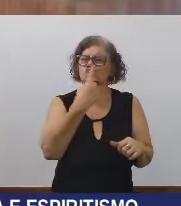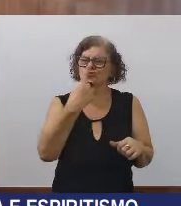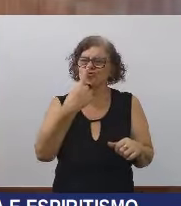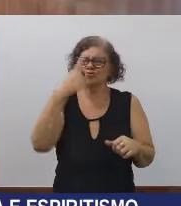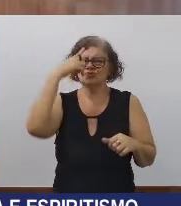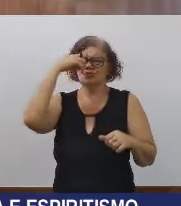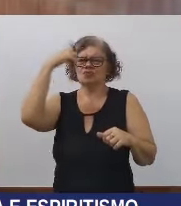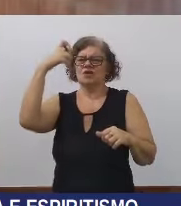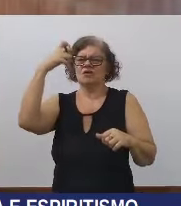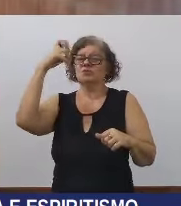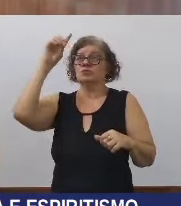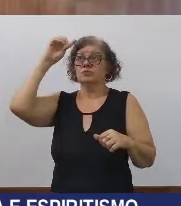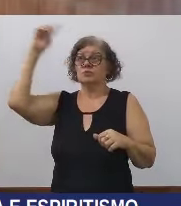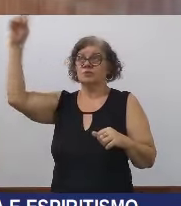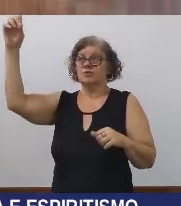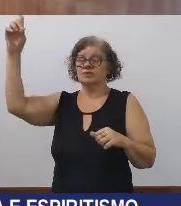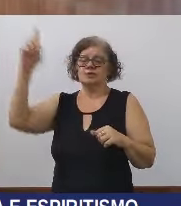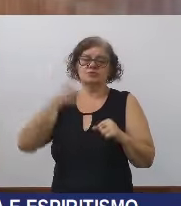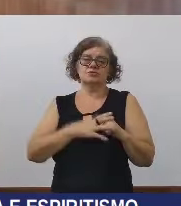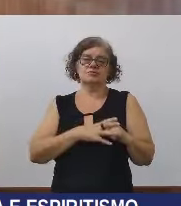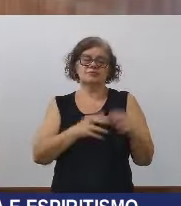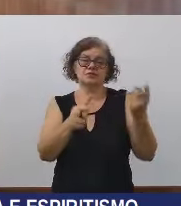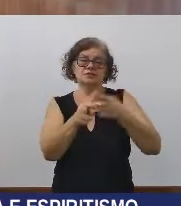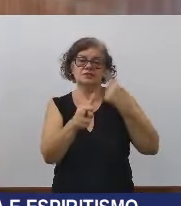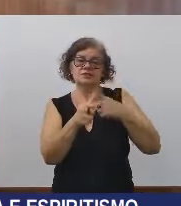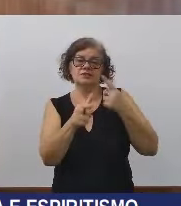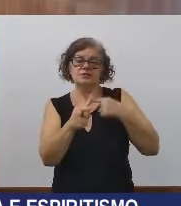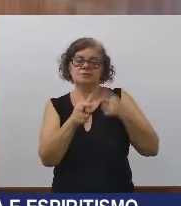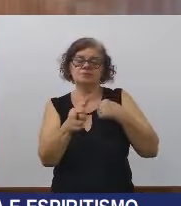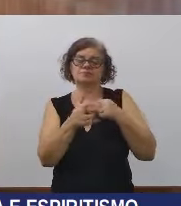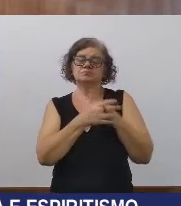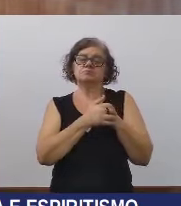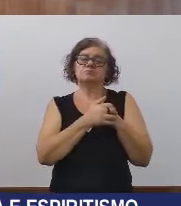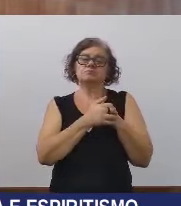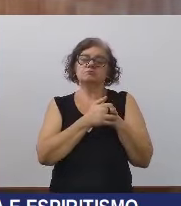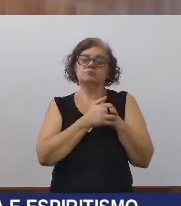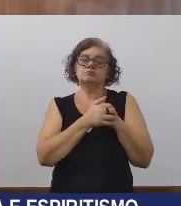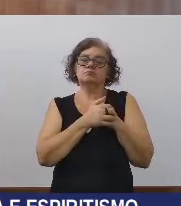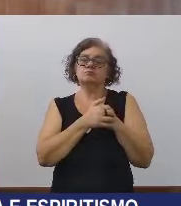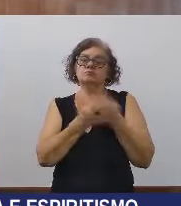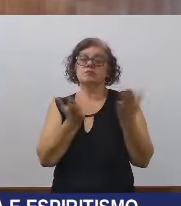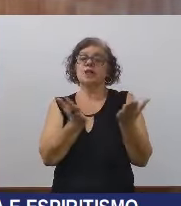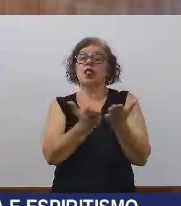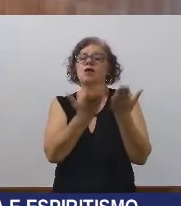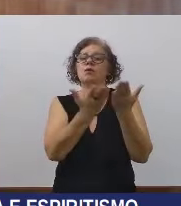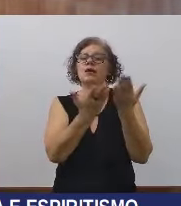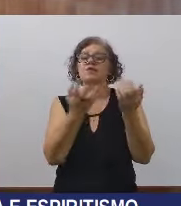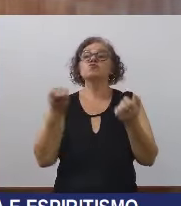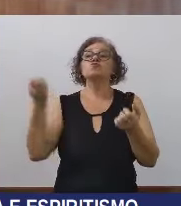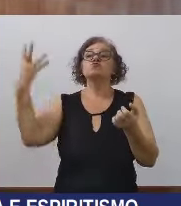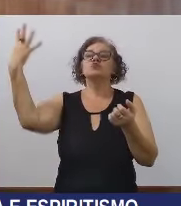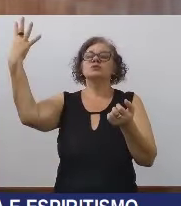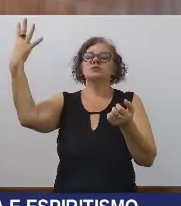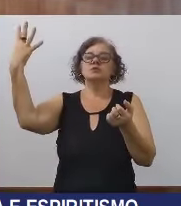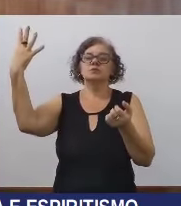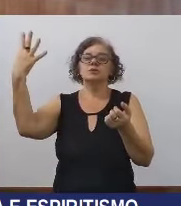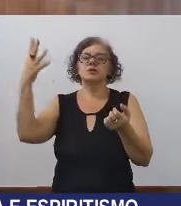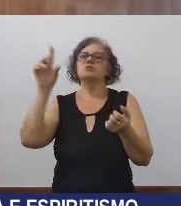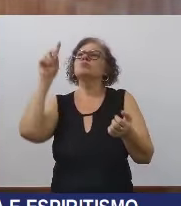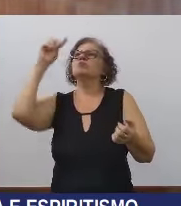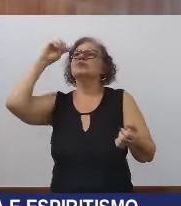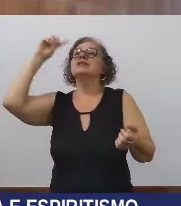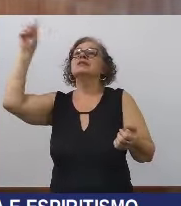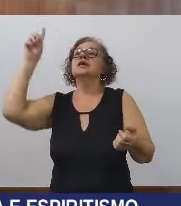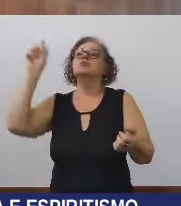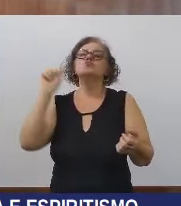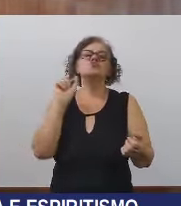tudo foi criado por Deus, não é isso? A gente tem a primeira questão do Livro dos Espíritos, que é o que é